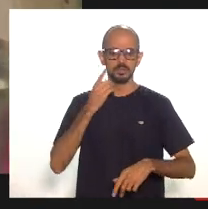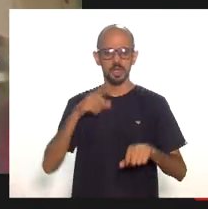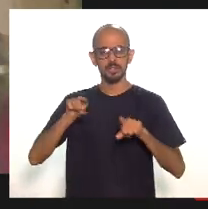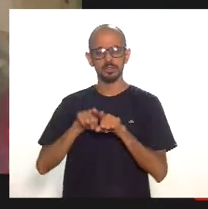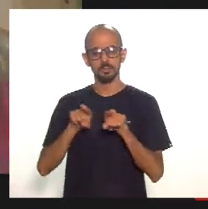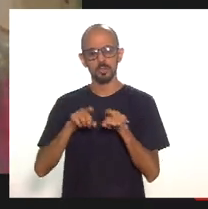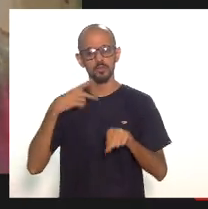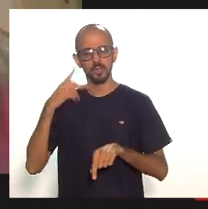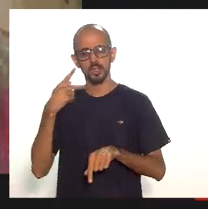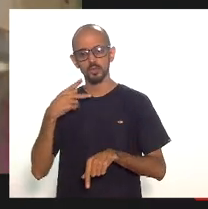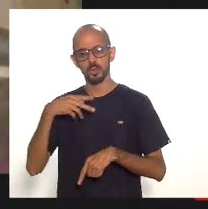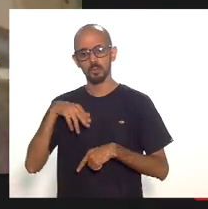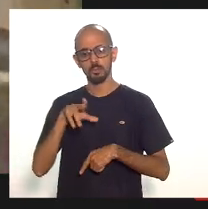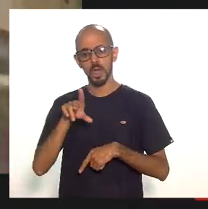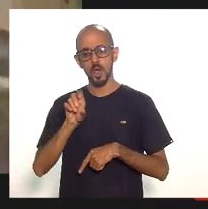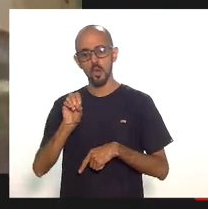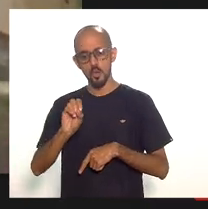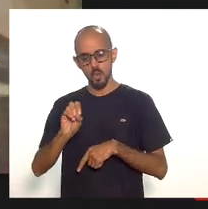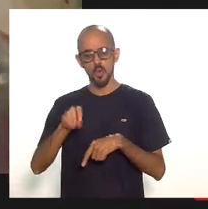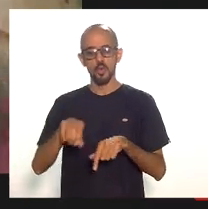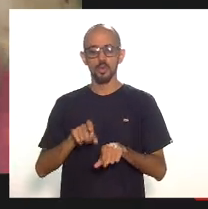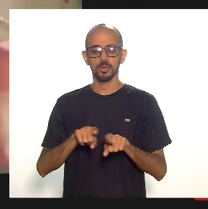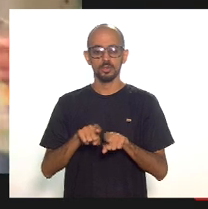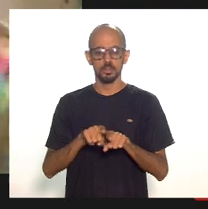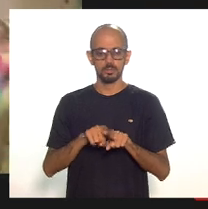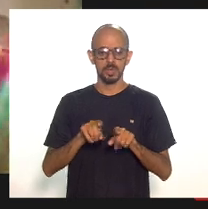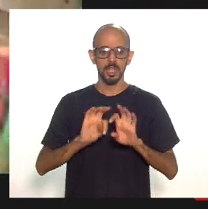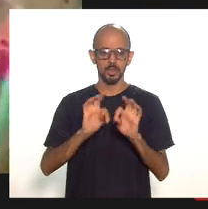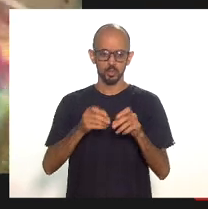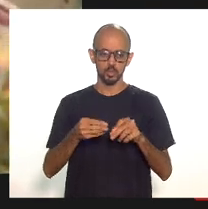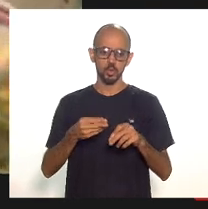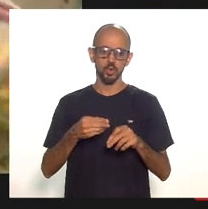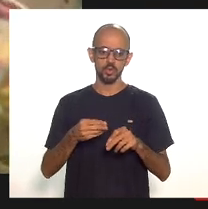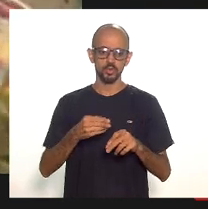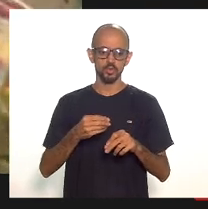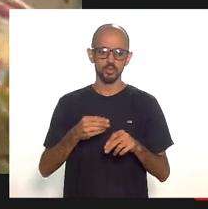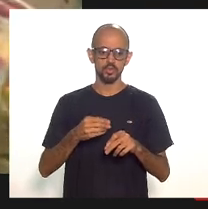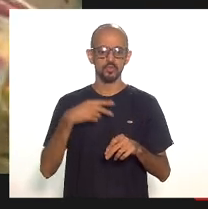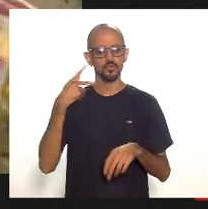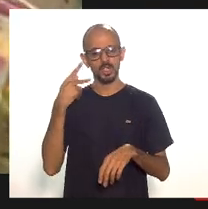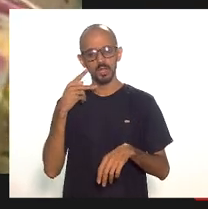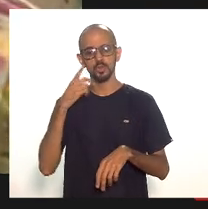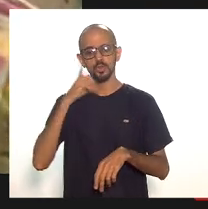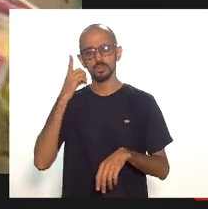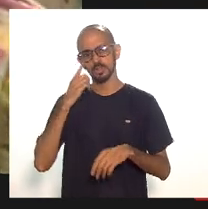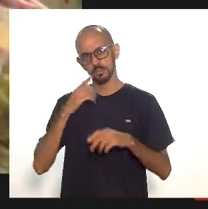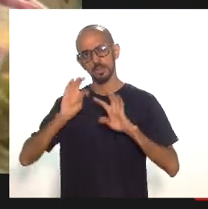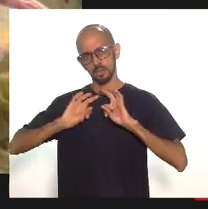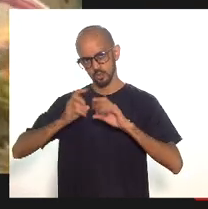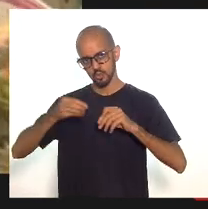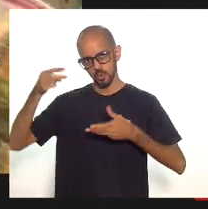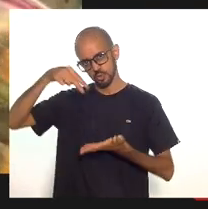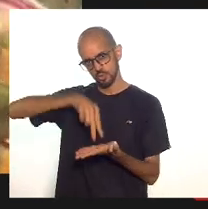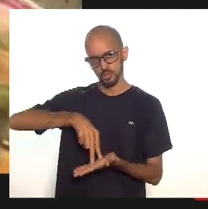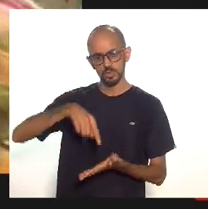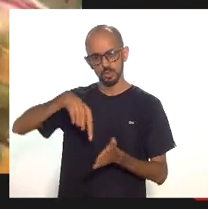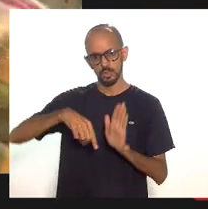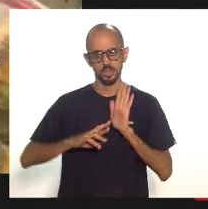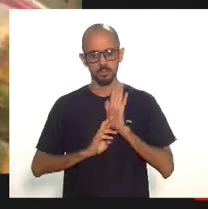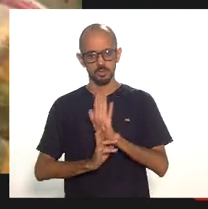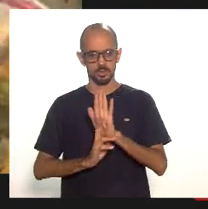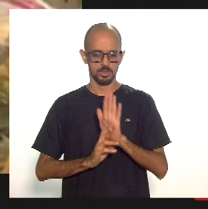Pinheiro, e saudar todos os parlamentares também, em nome dos vereadores Raymond e